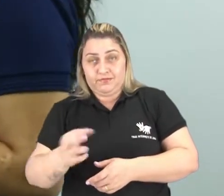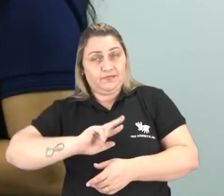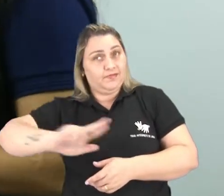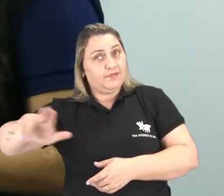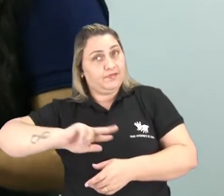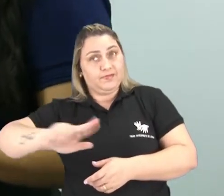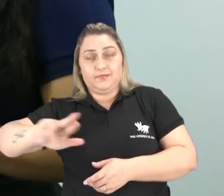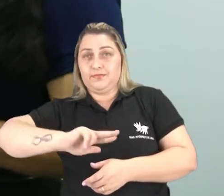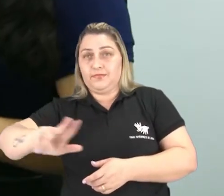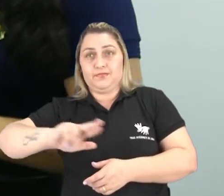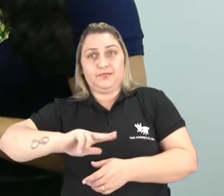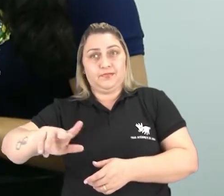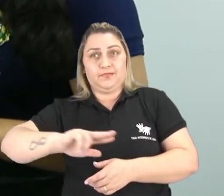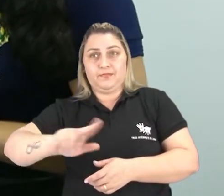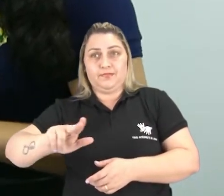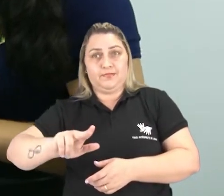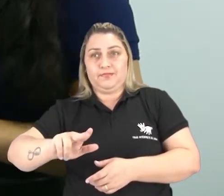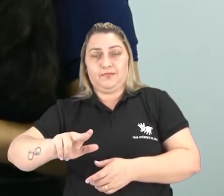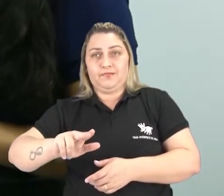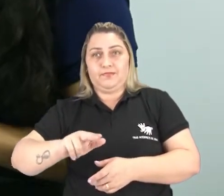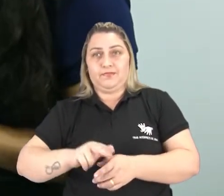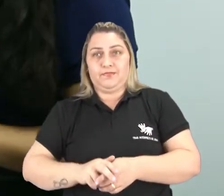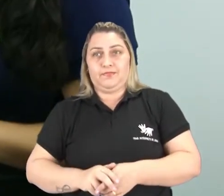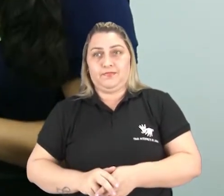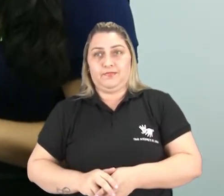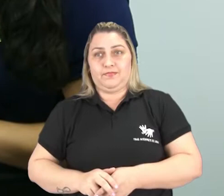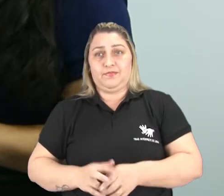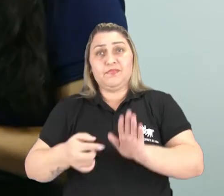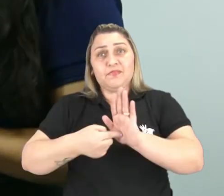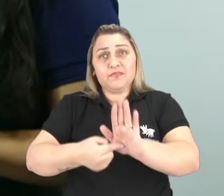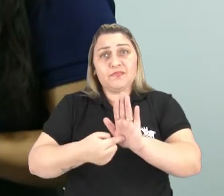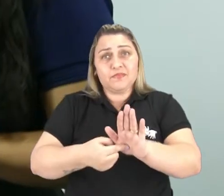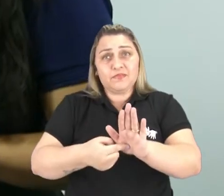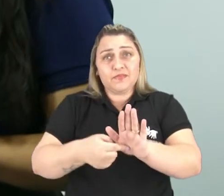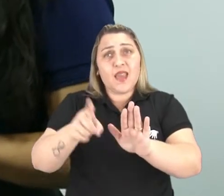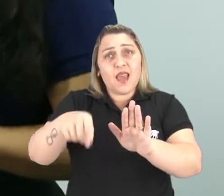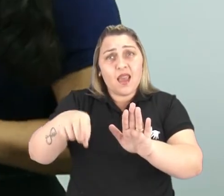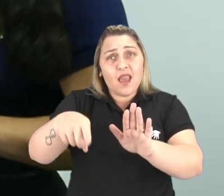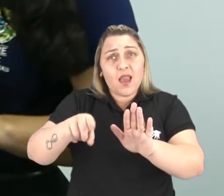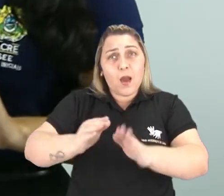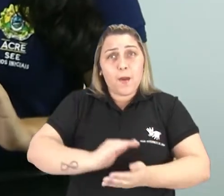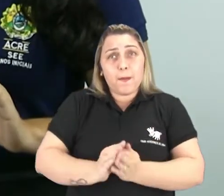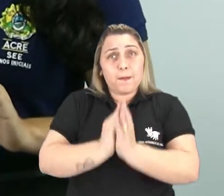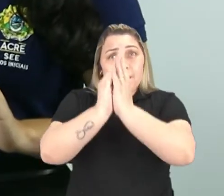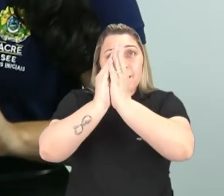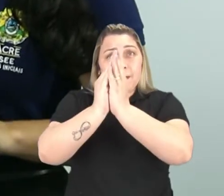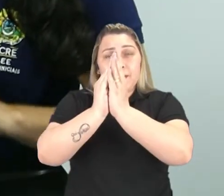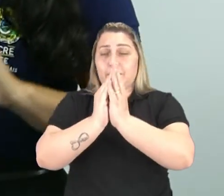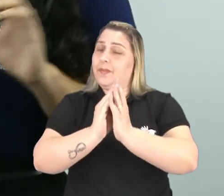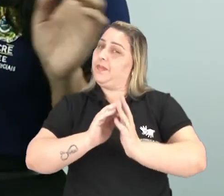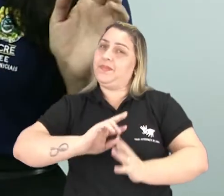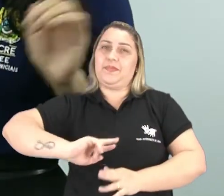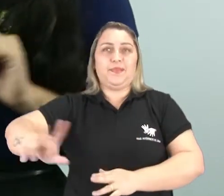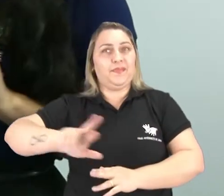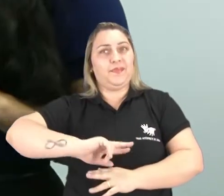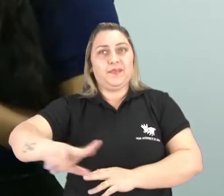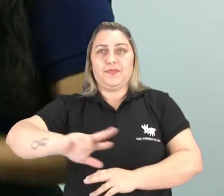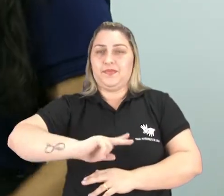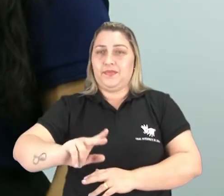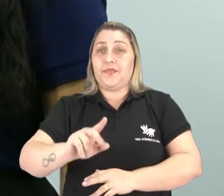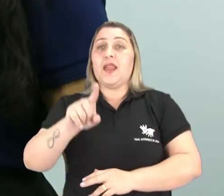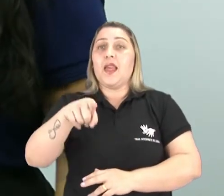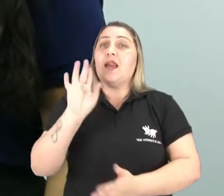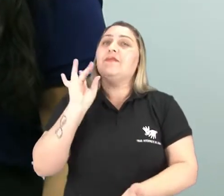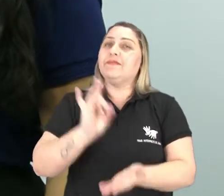é esse o maior balão também não é esse é esse o maior balão não